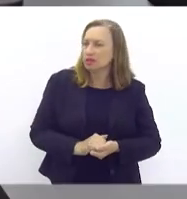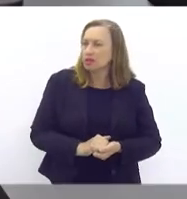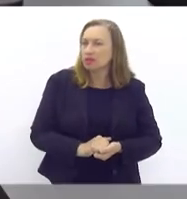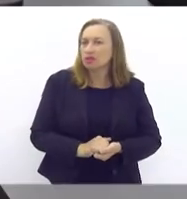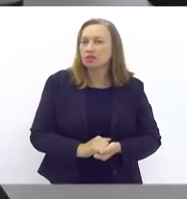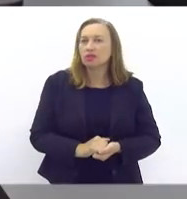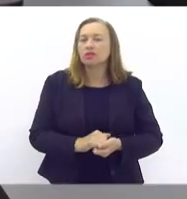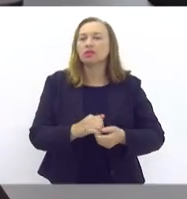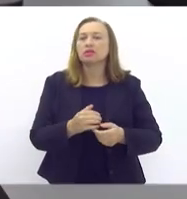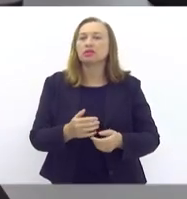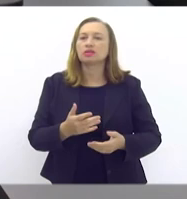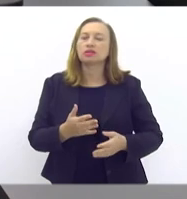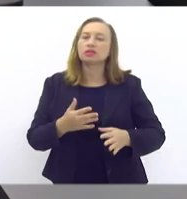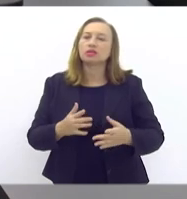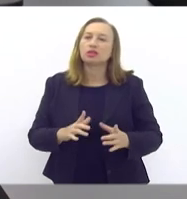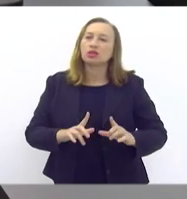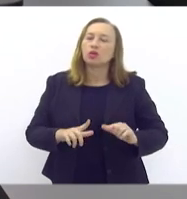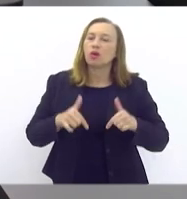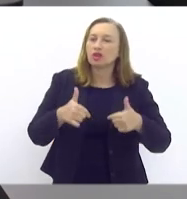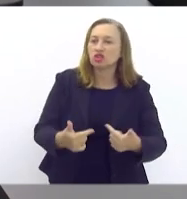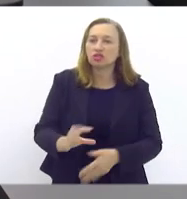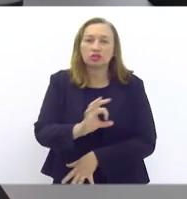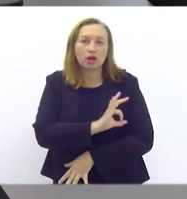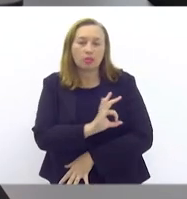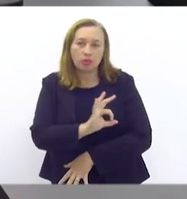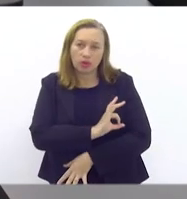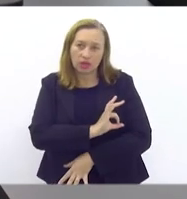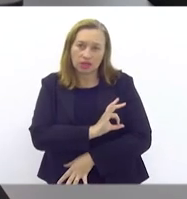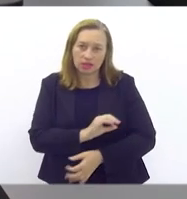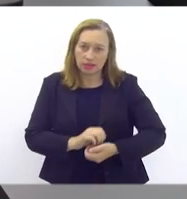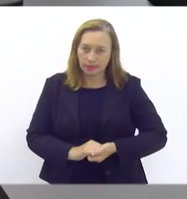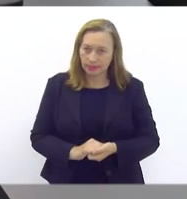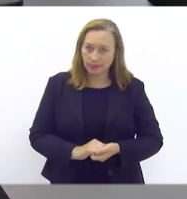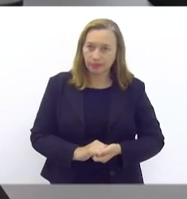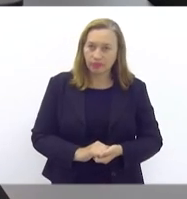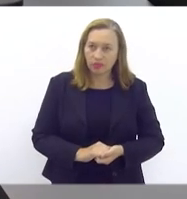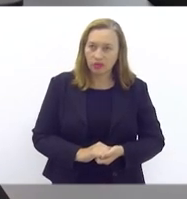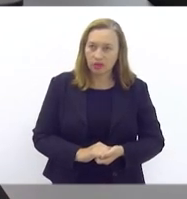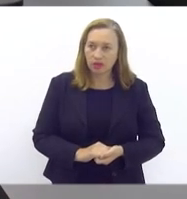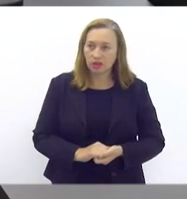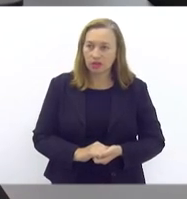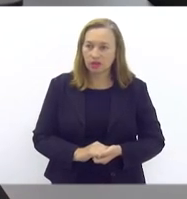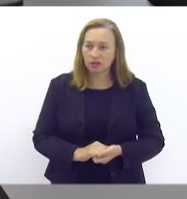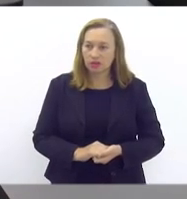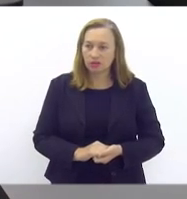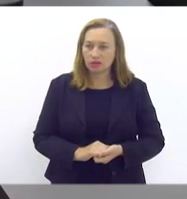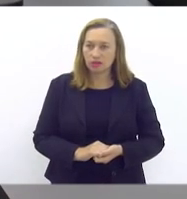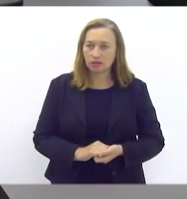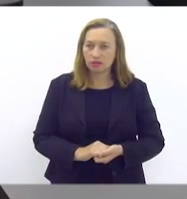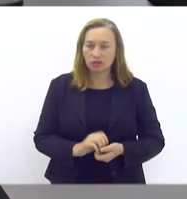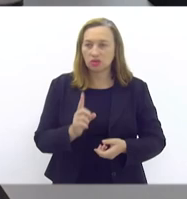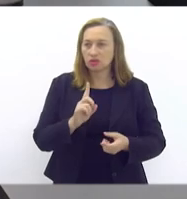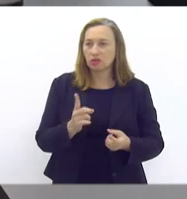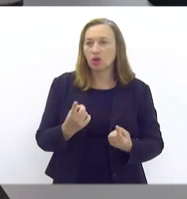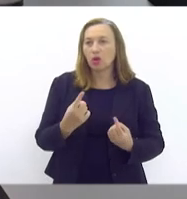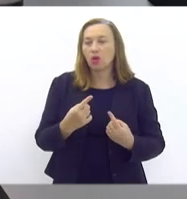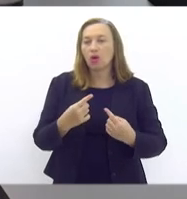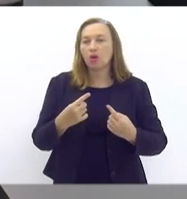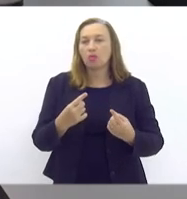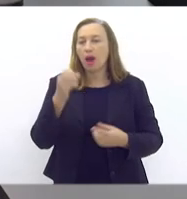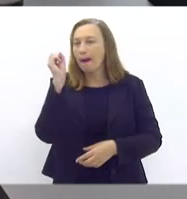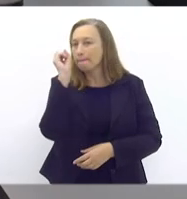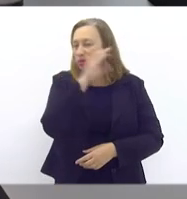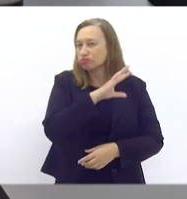são as abordagens policiais truculentas isso não virou abuso de autoridade por